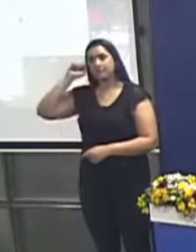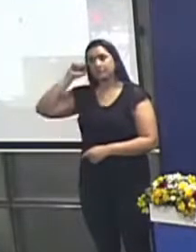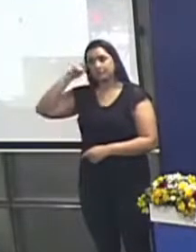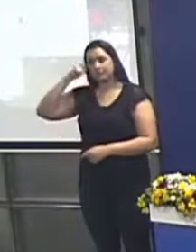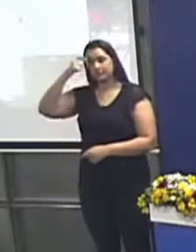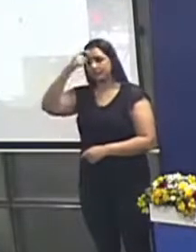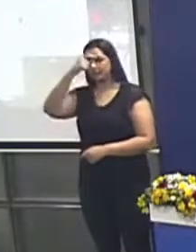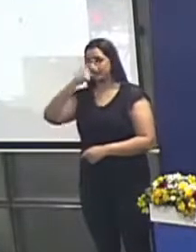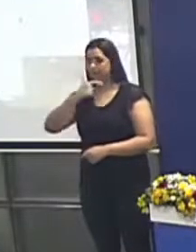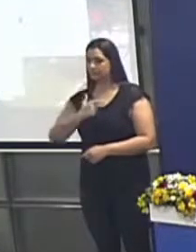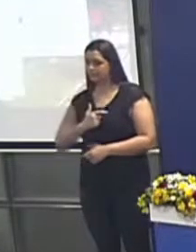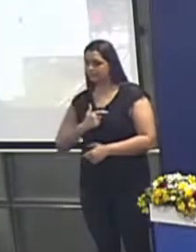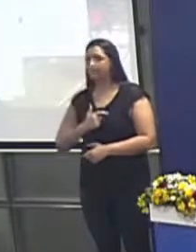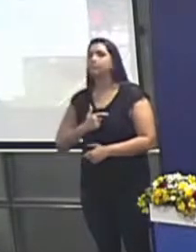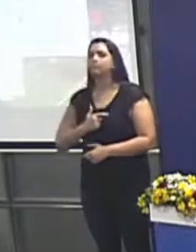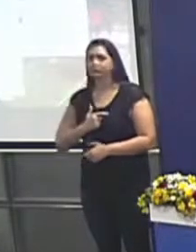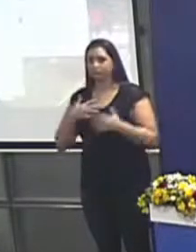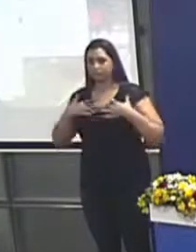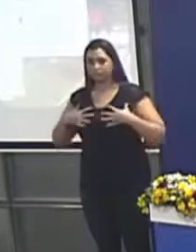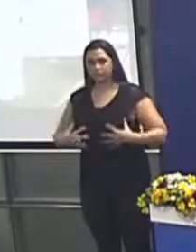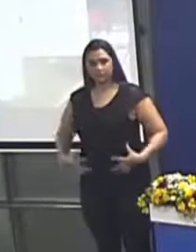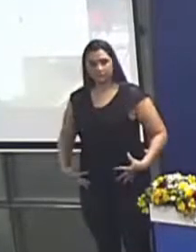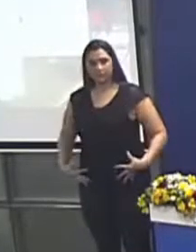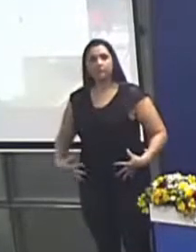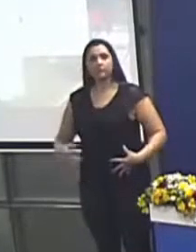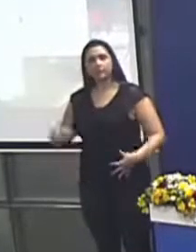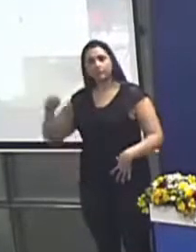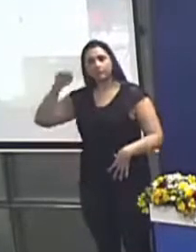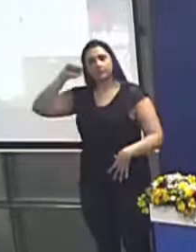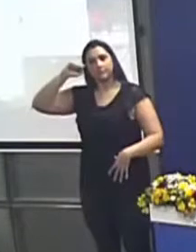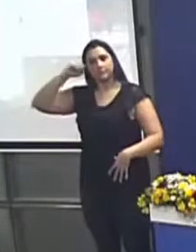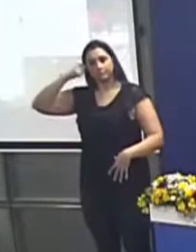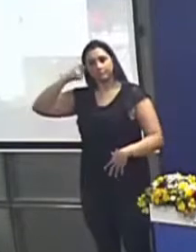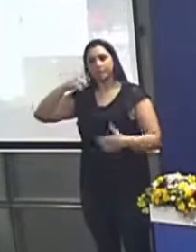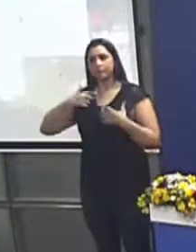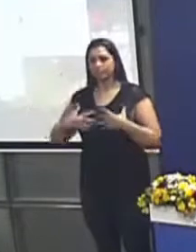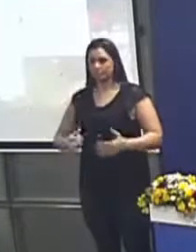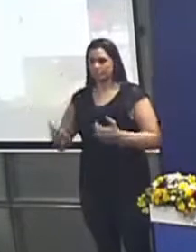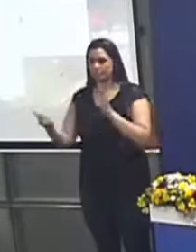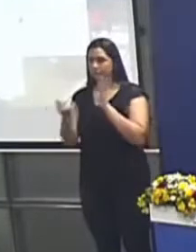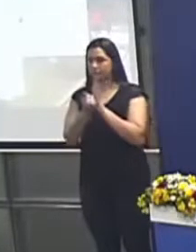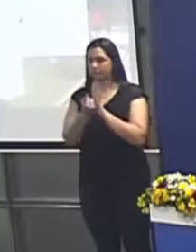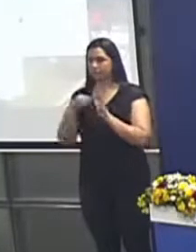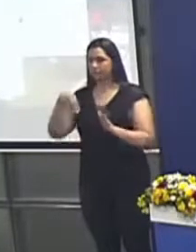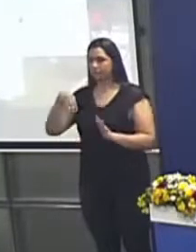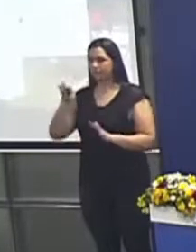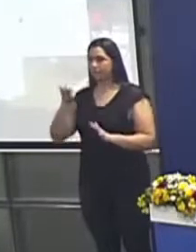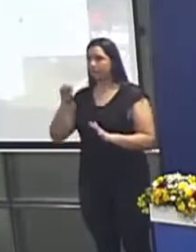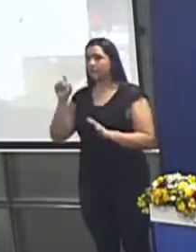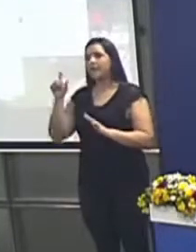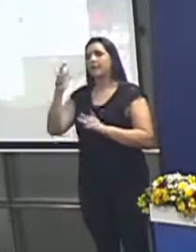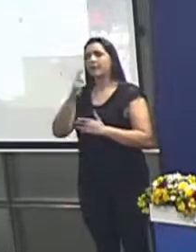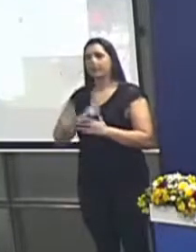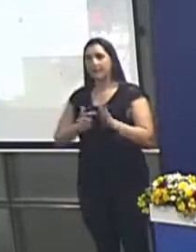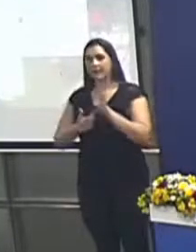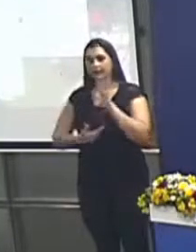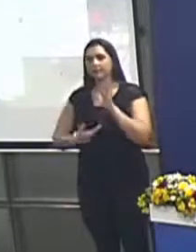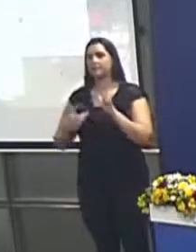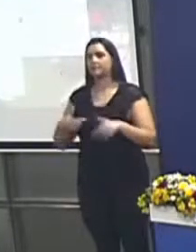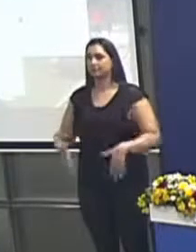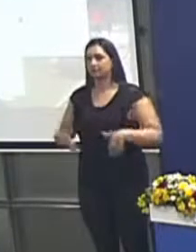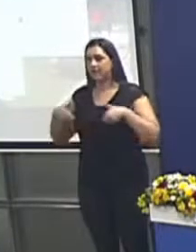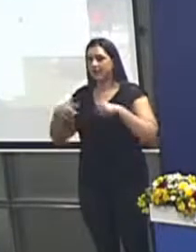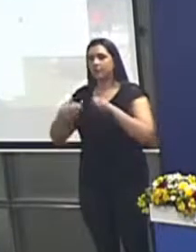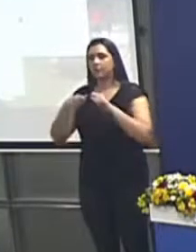preto, retinto, eu estou vestindo a camisa preta com o logo do Movimento Negro Raiz da Liberdade, estou com a calça